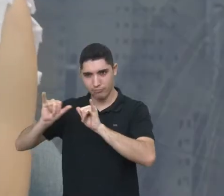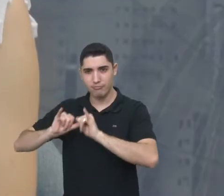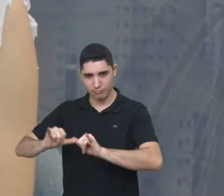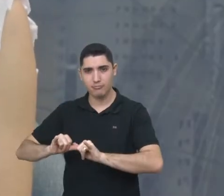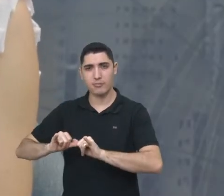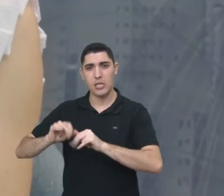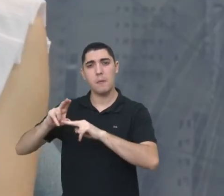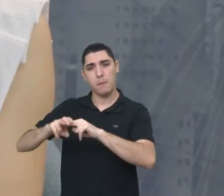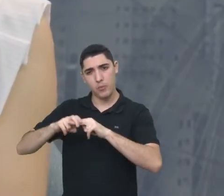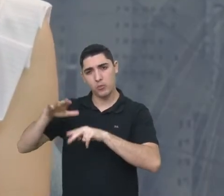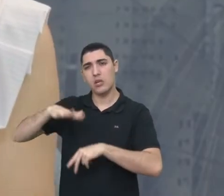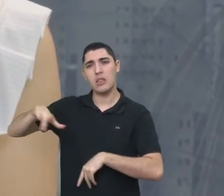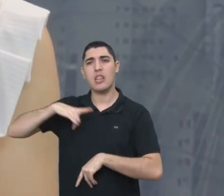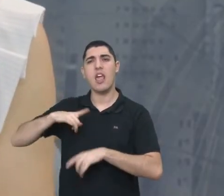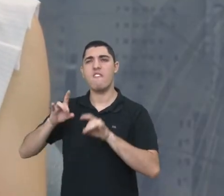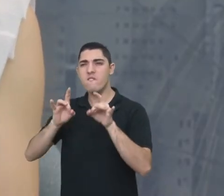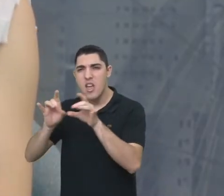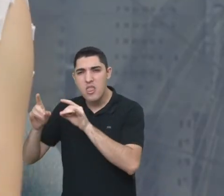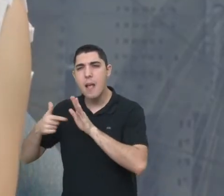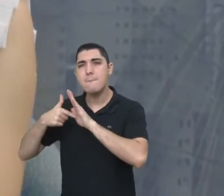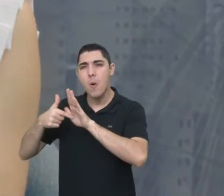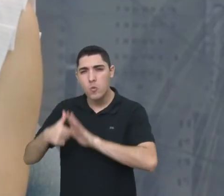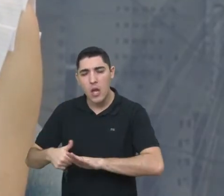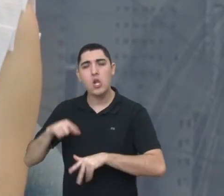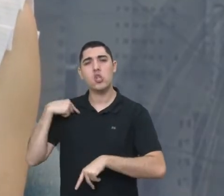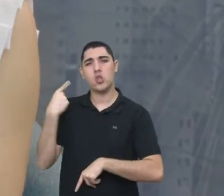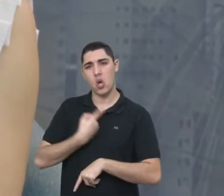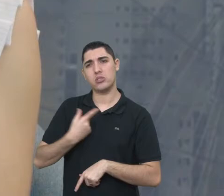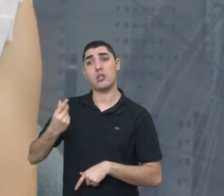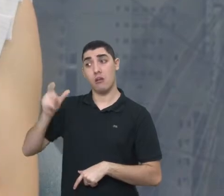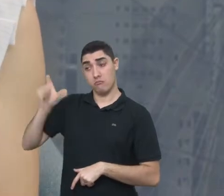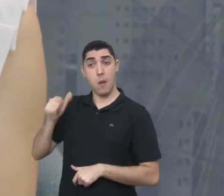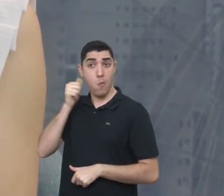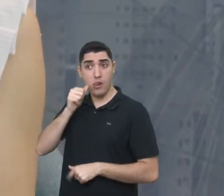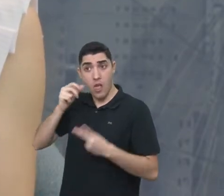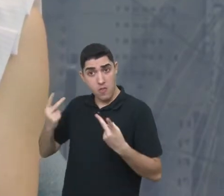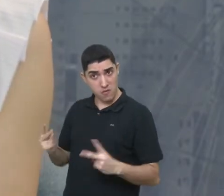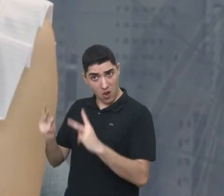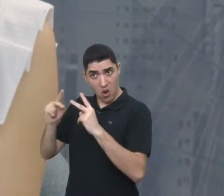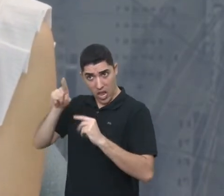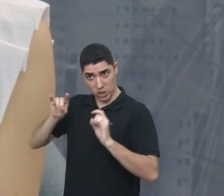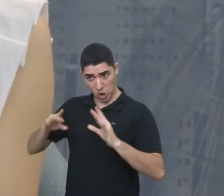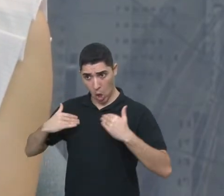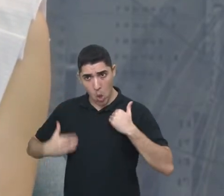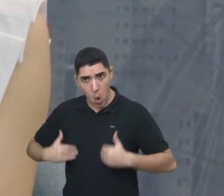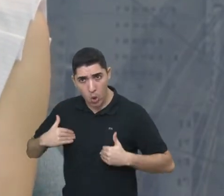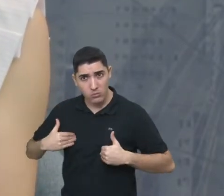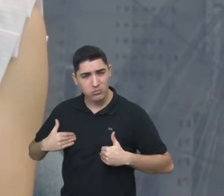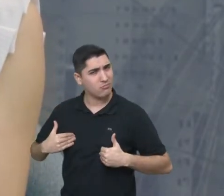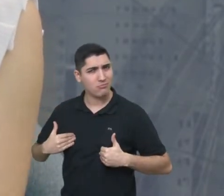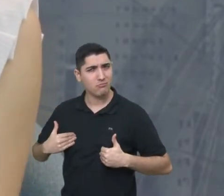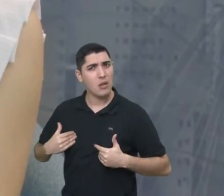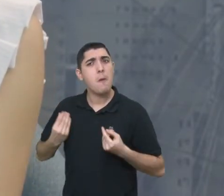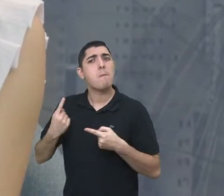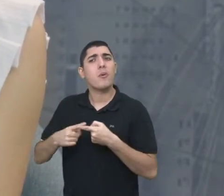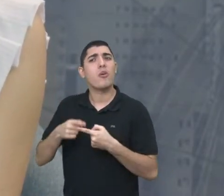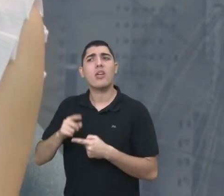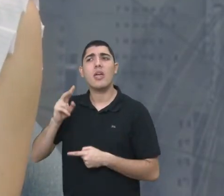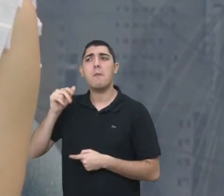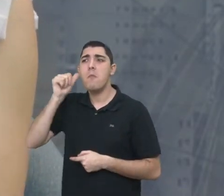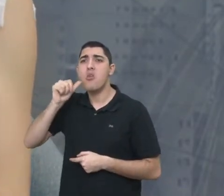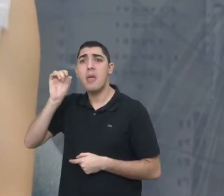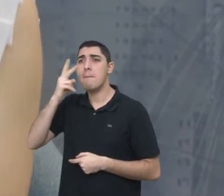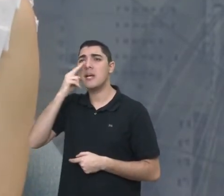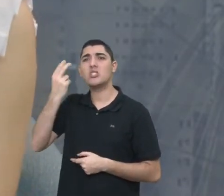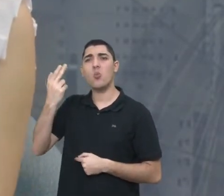isso vende? Por que essa magreza vende? Por que a nossa moeda de valor como mulheres é o corpo? Por que a gente só é reconhecida como,